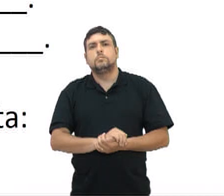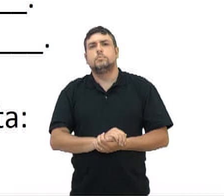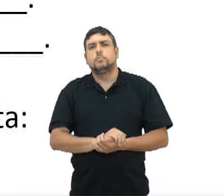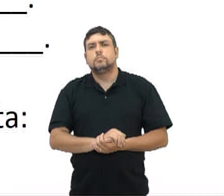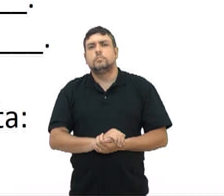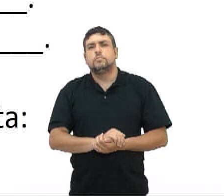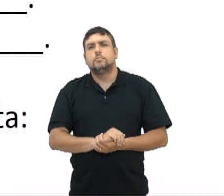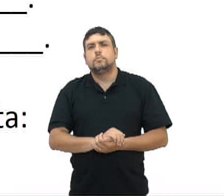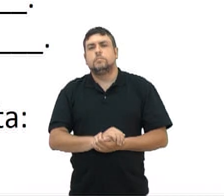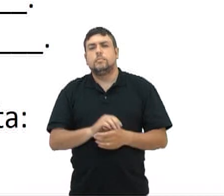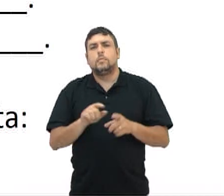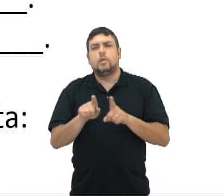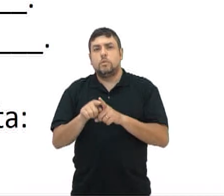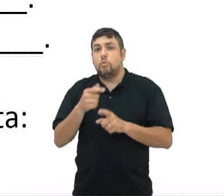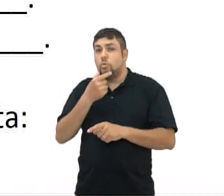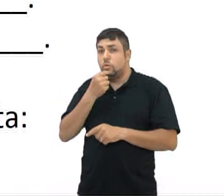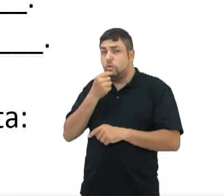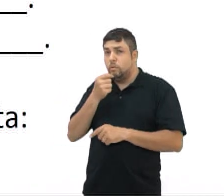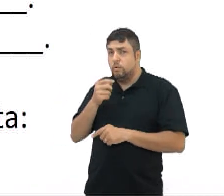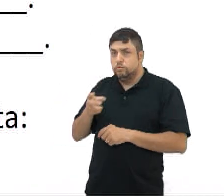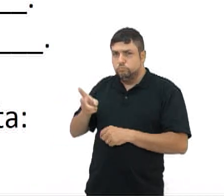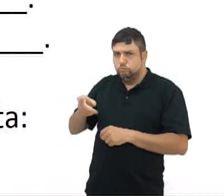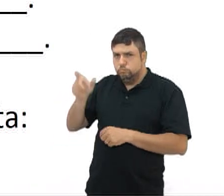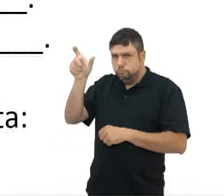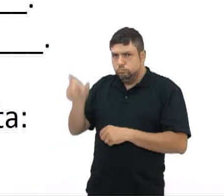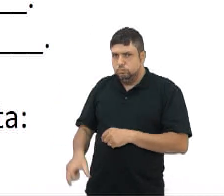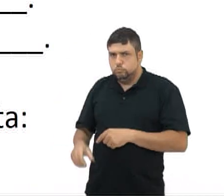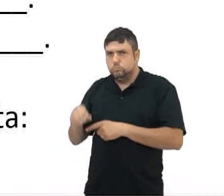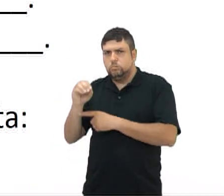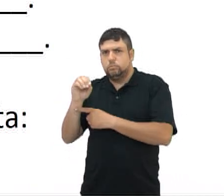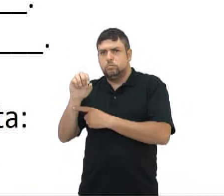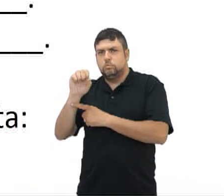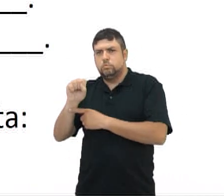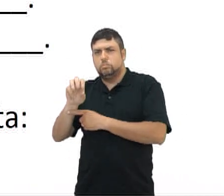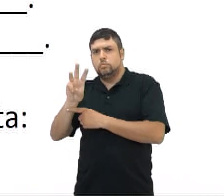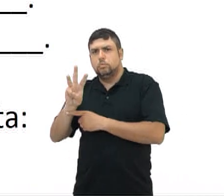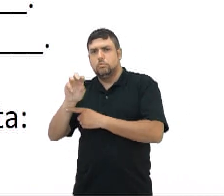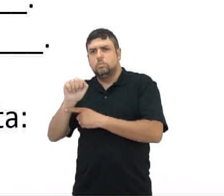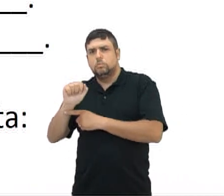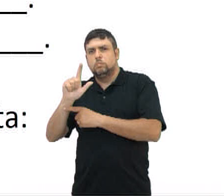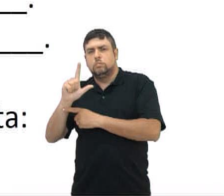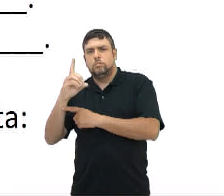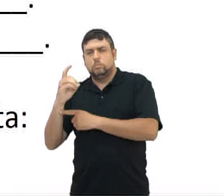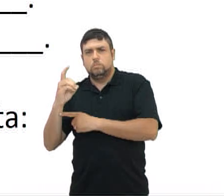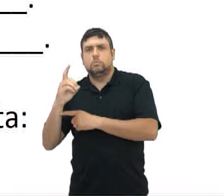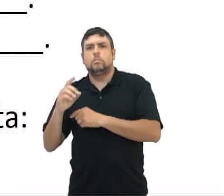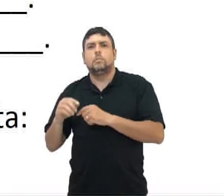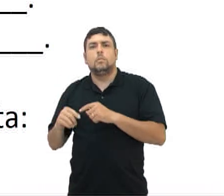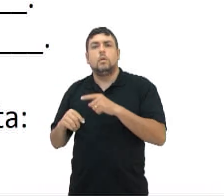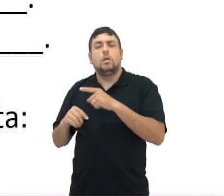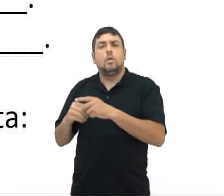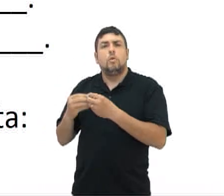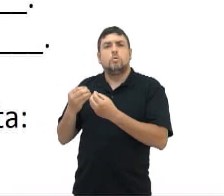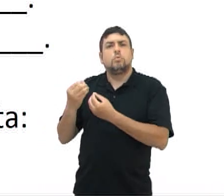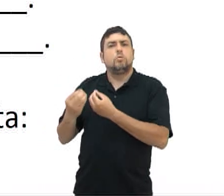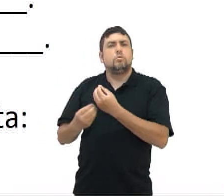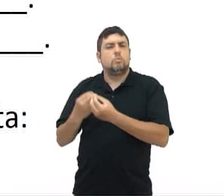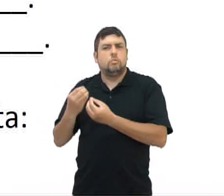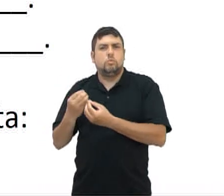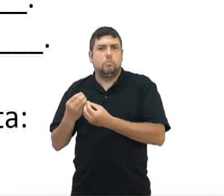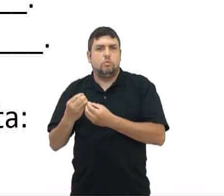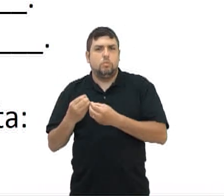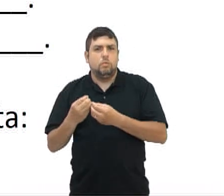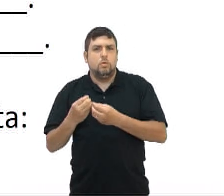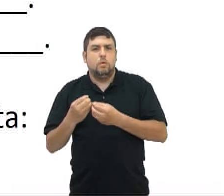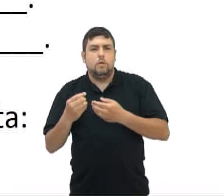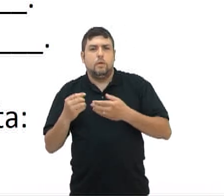Do mesmo Oswald, né? Lembrando que aquele era um manifesto, não era uma poesia, né? O Oswald escreveu esse poema pequeno aqui, chama Erro